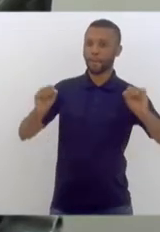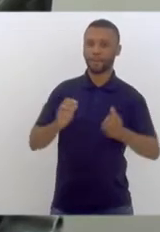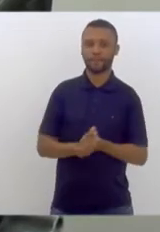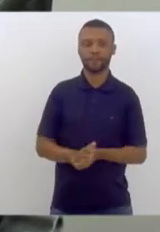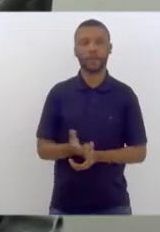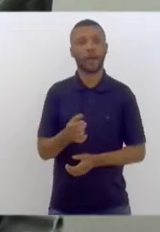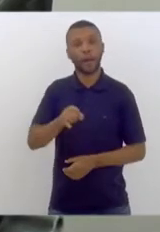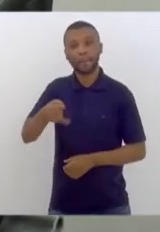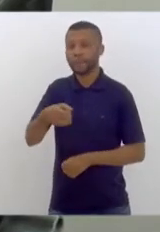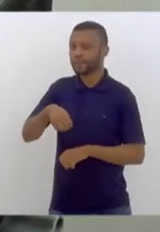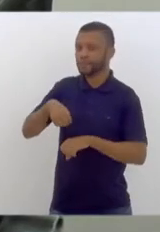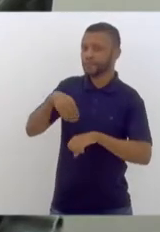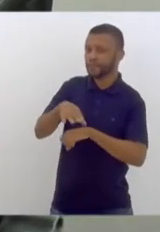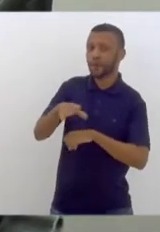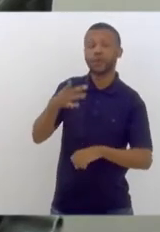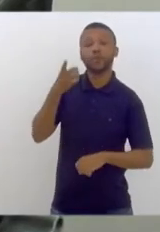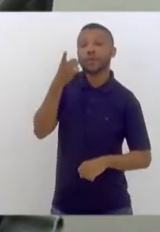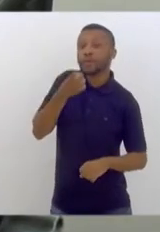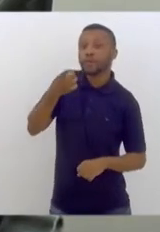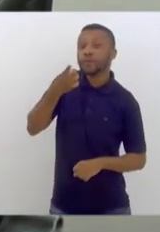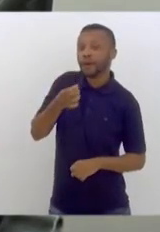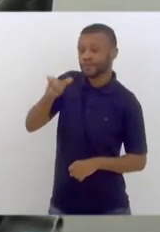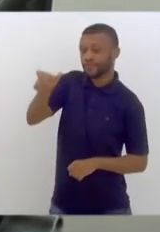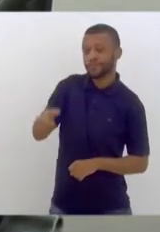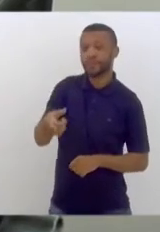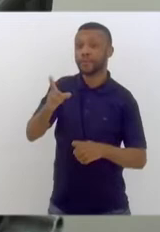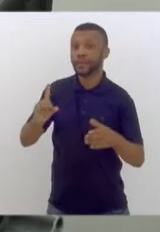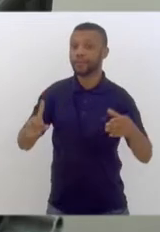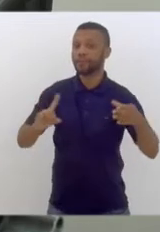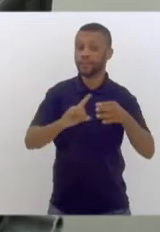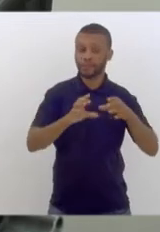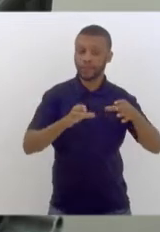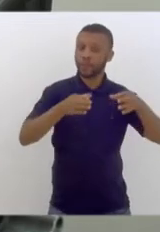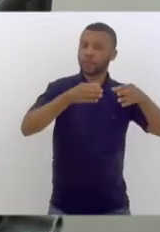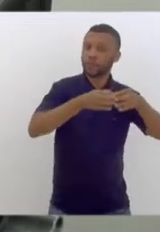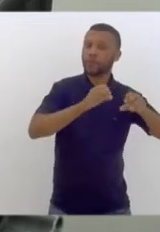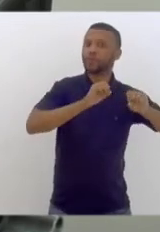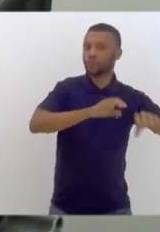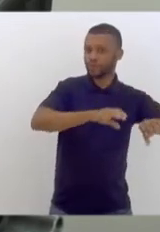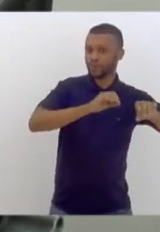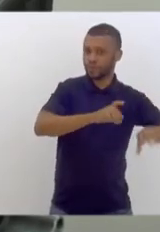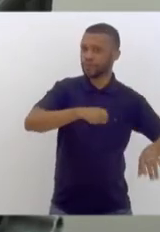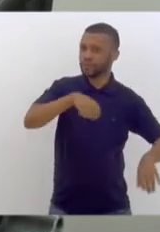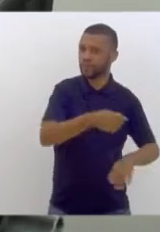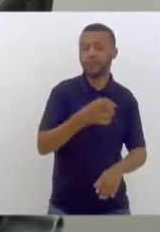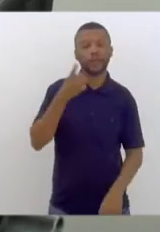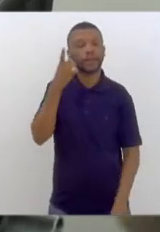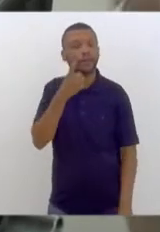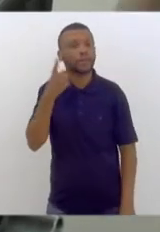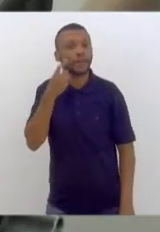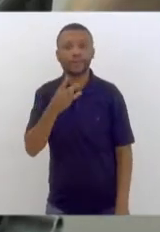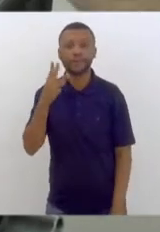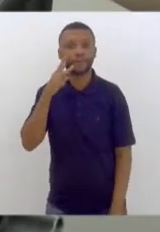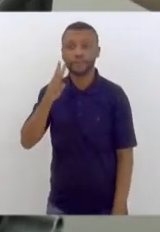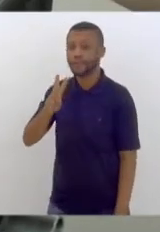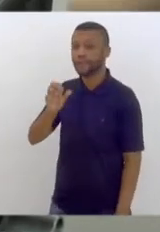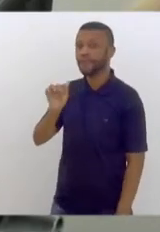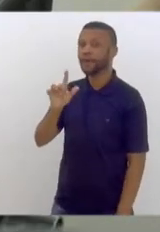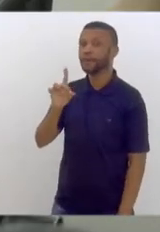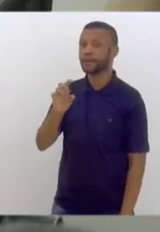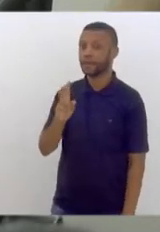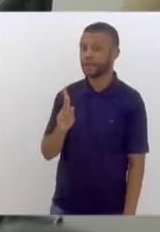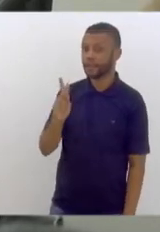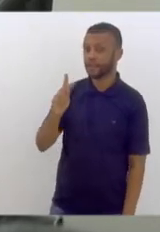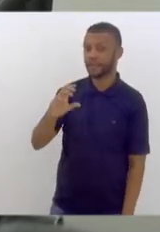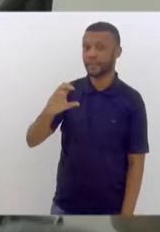deputado, também membro da Comissão de Tributação de Educação, deputado Valdeque Carneiro. Veja, a redação que veio